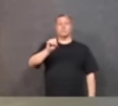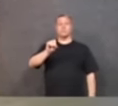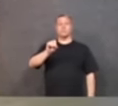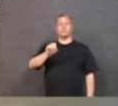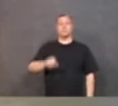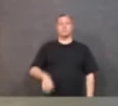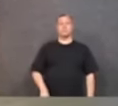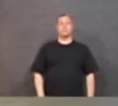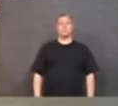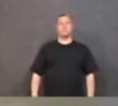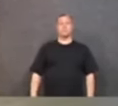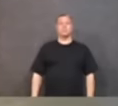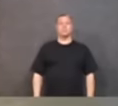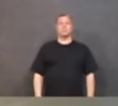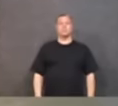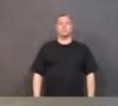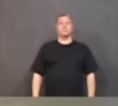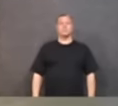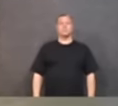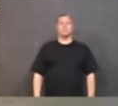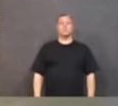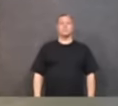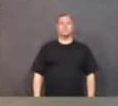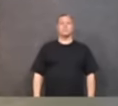Vamos já seguir.